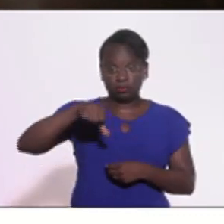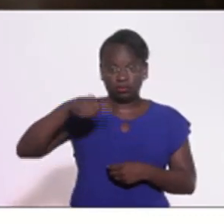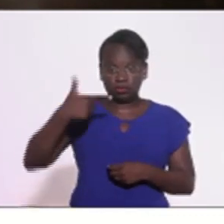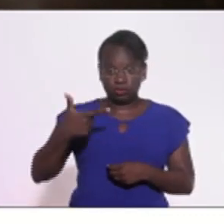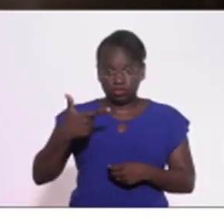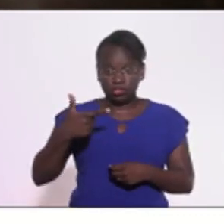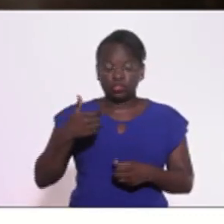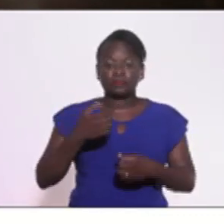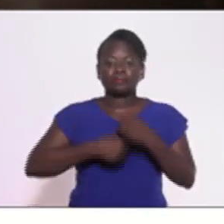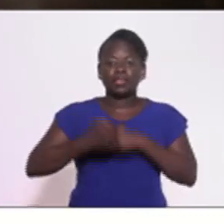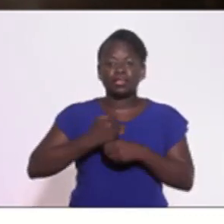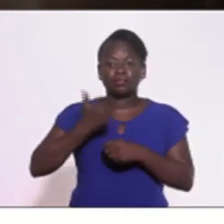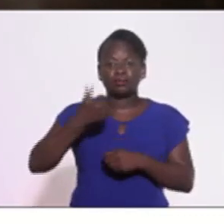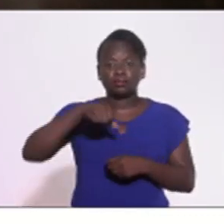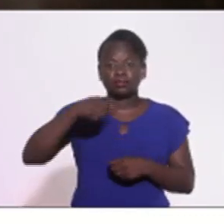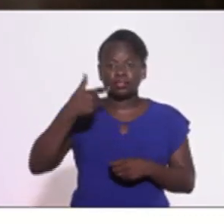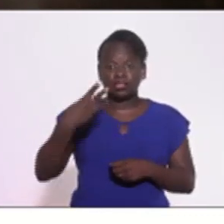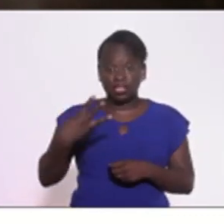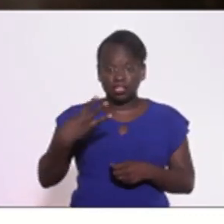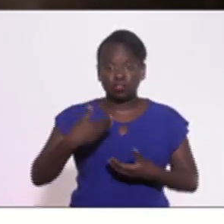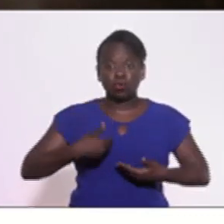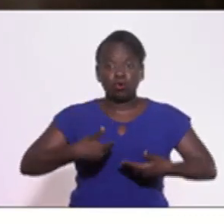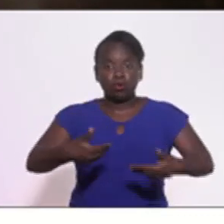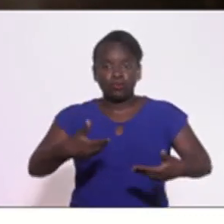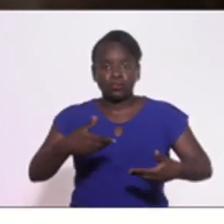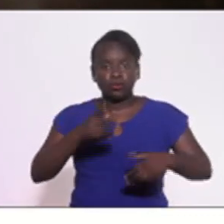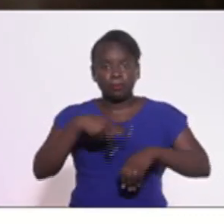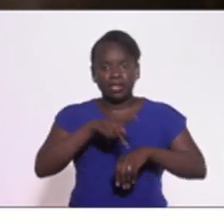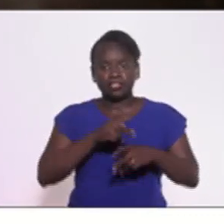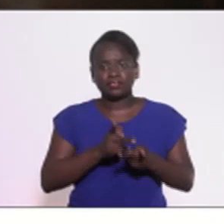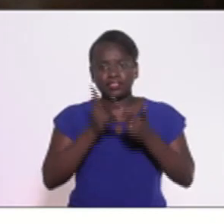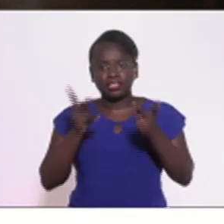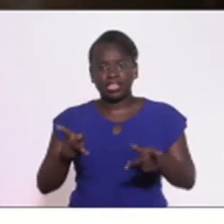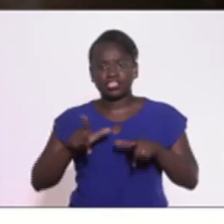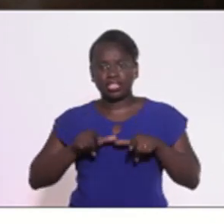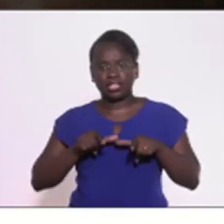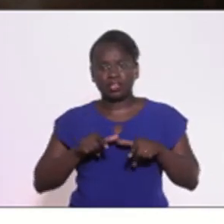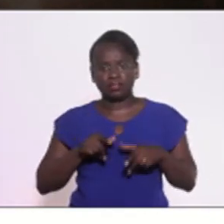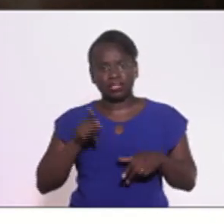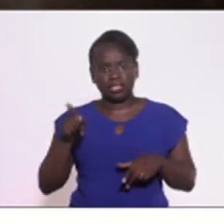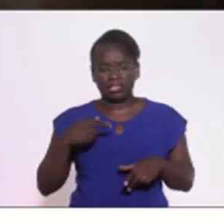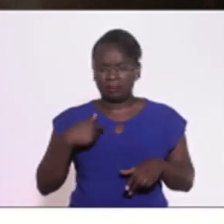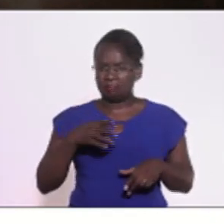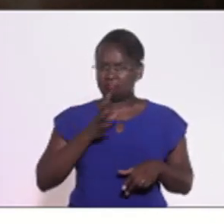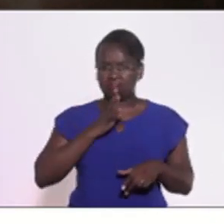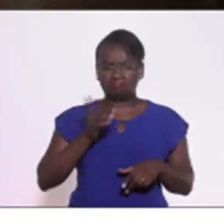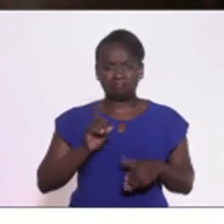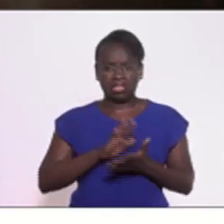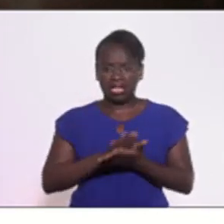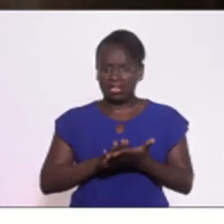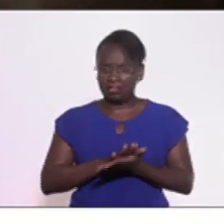ele me convidou para ir conhecer Israel. Imagina, né? Eu não tinha noção do que era Israel. Eu